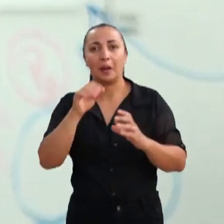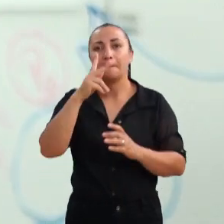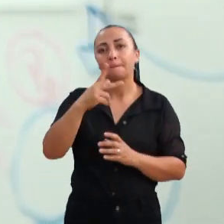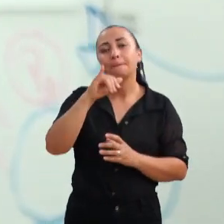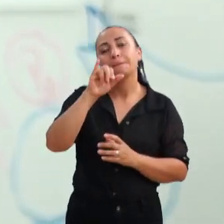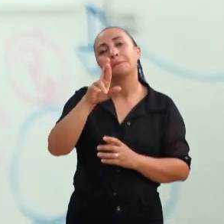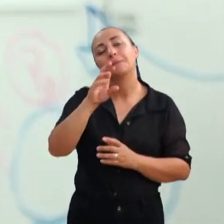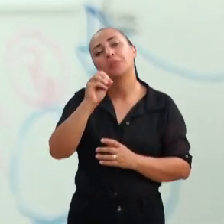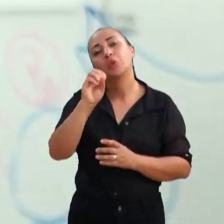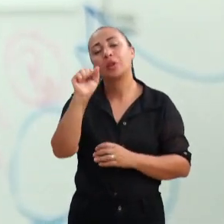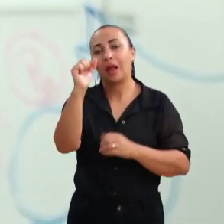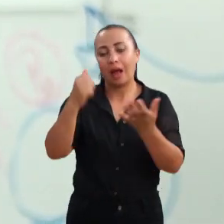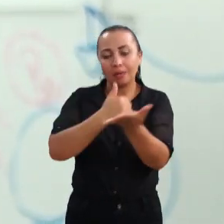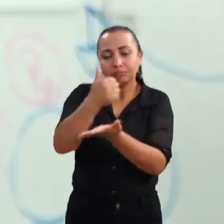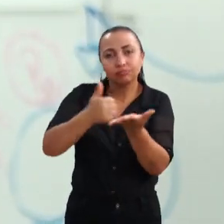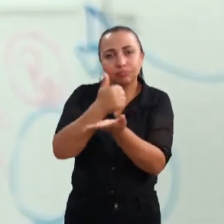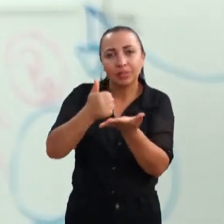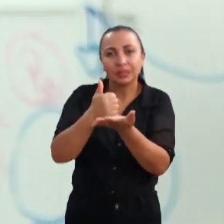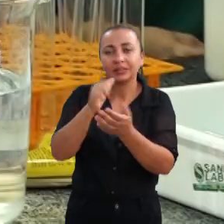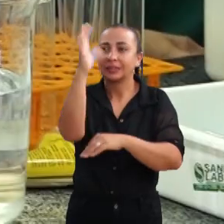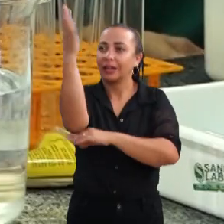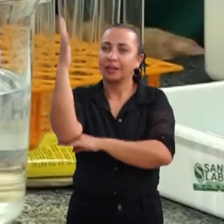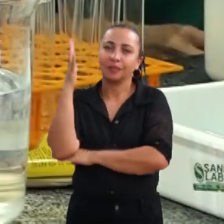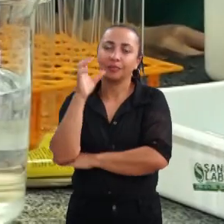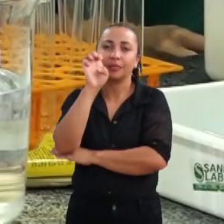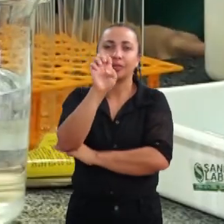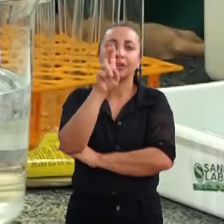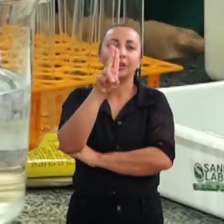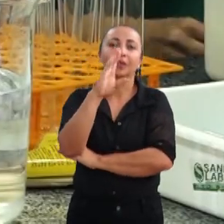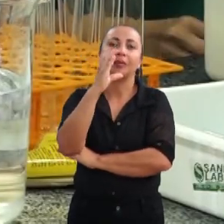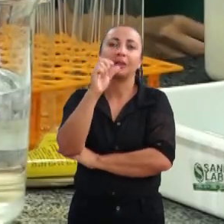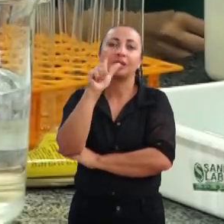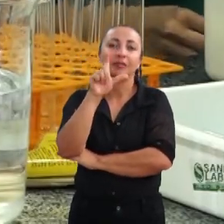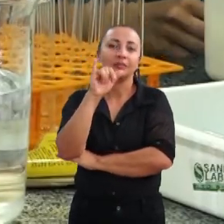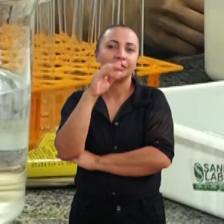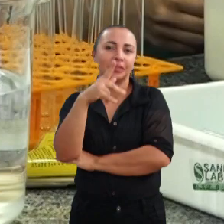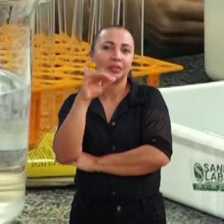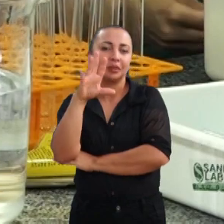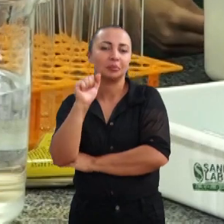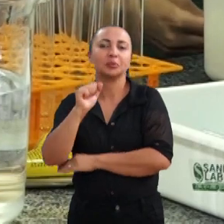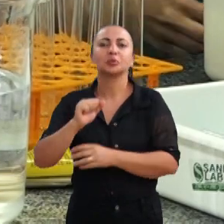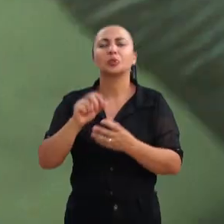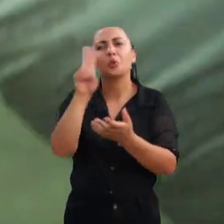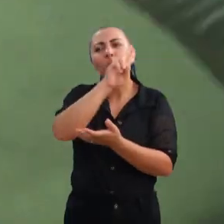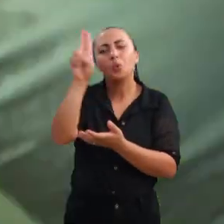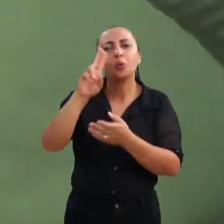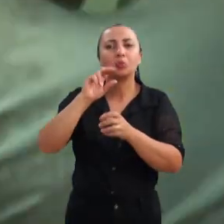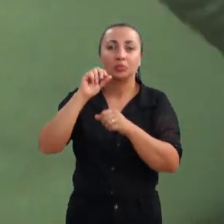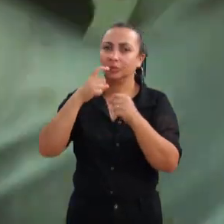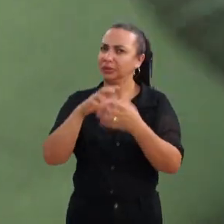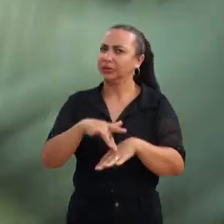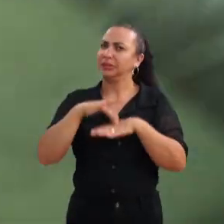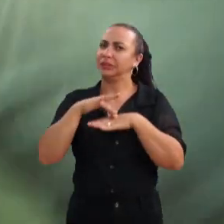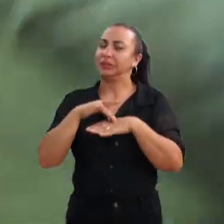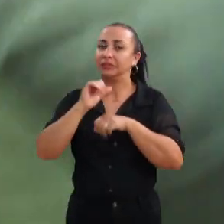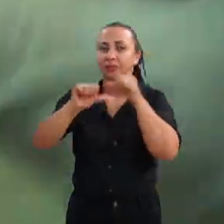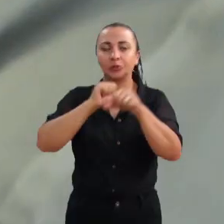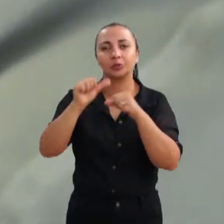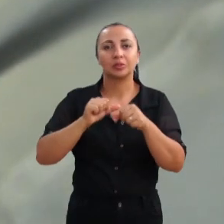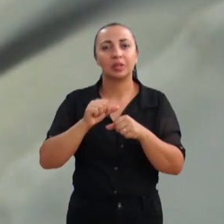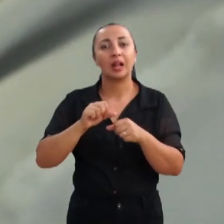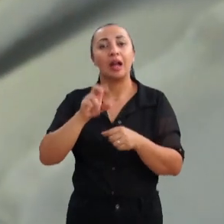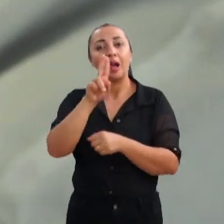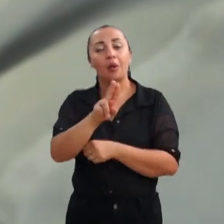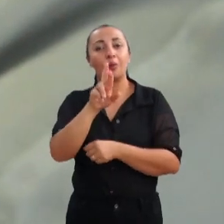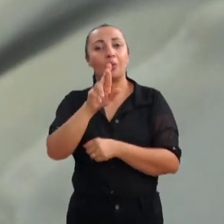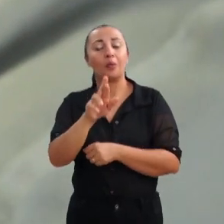extrato pirolenhoso à base de eucalipto. Essa substância de nome estranho foi desenvolvida por pesquisadores da Universidade Federal do Rio